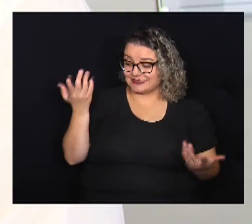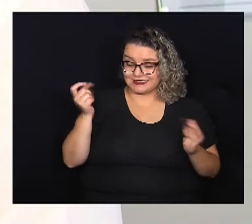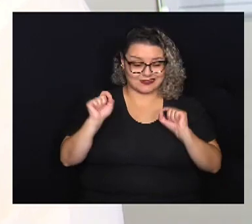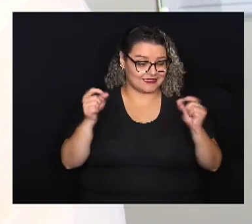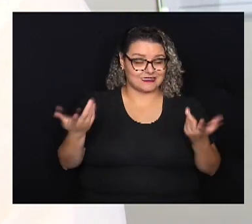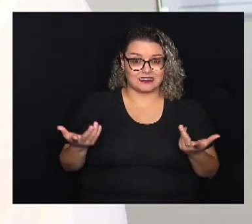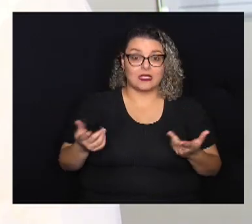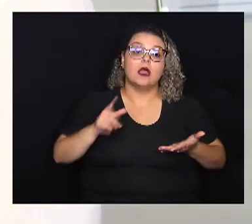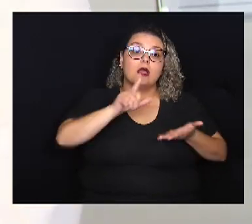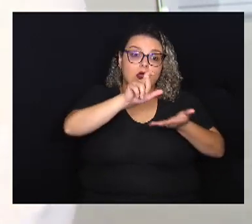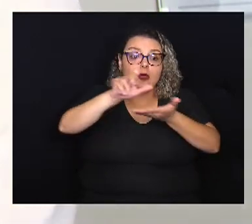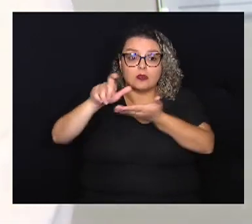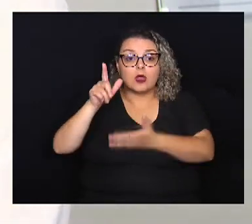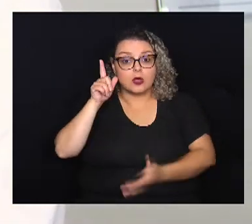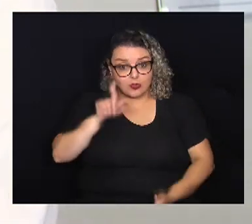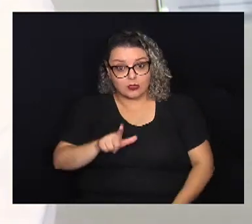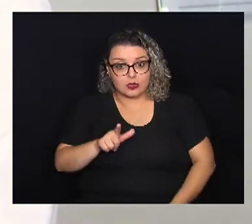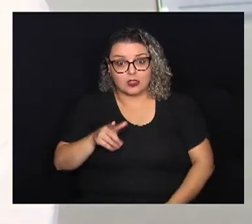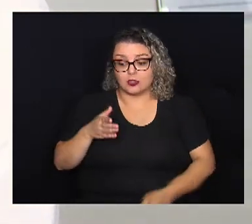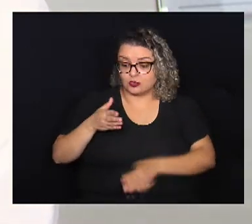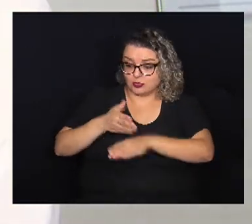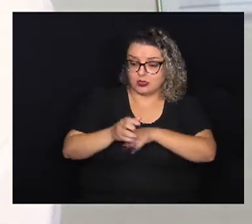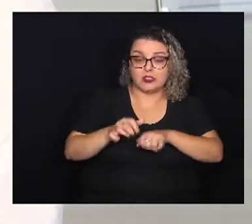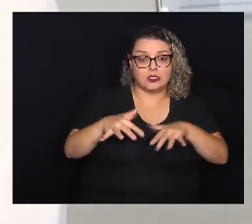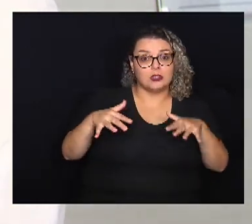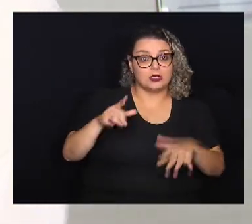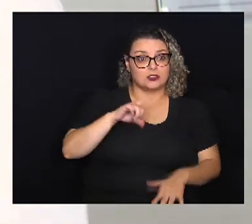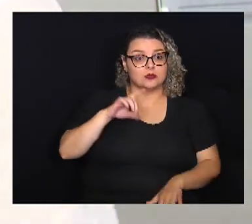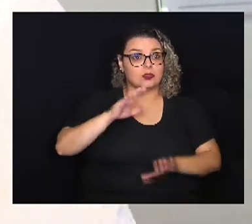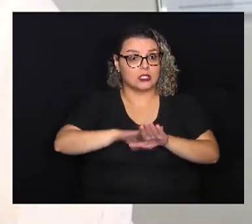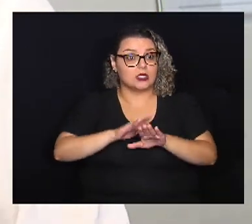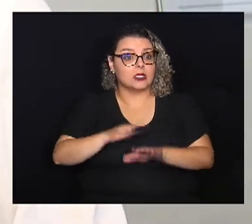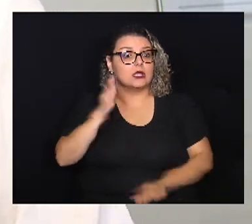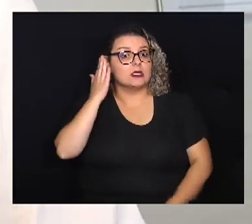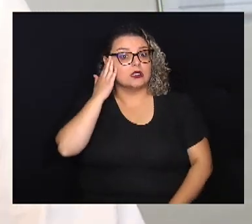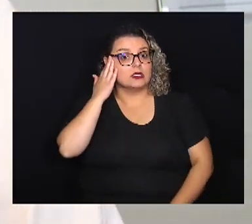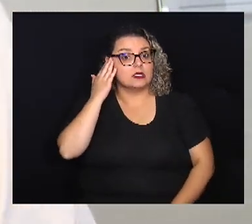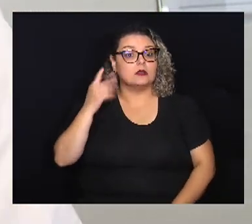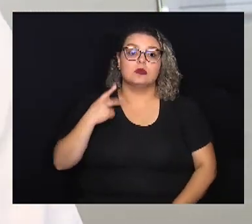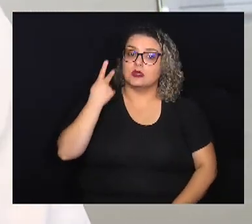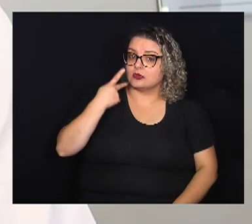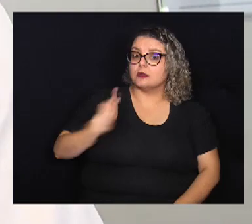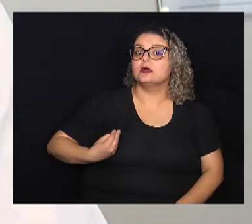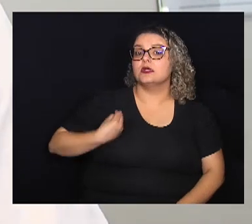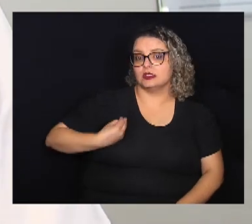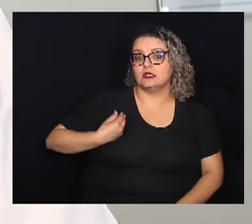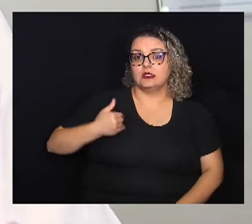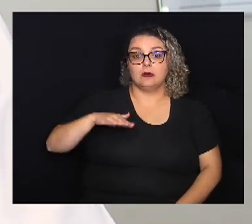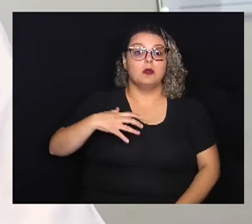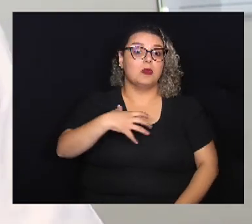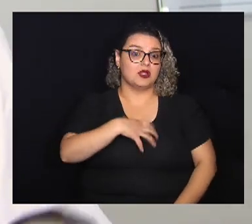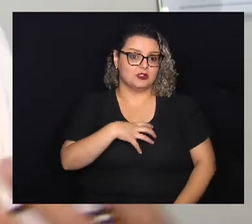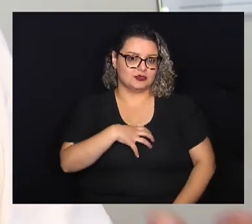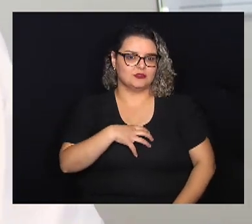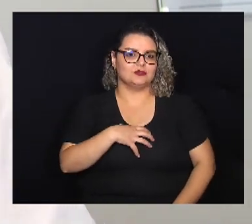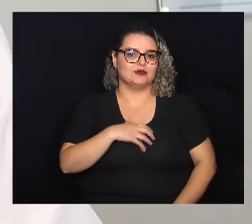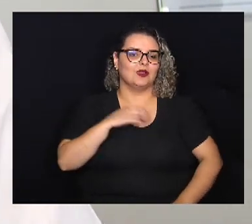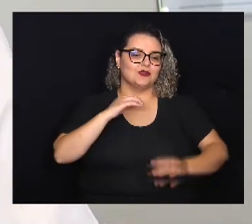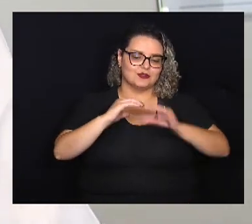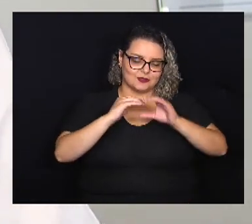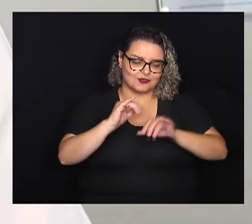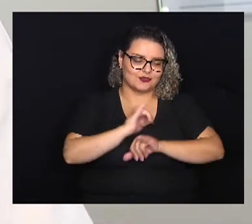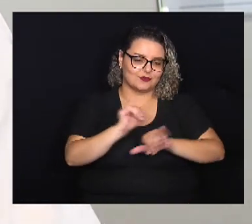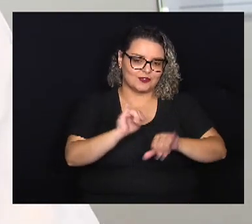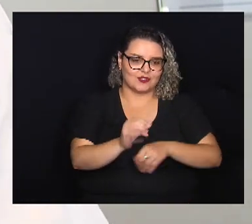fotos, ele vai conseguir até ao entrar no plenário que tiver uma atividade e saber os vereadores presentes. É mais uma forma de comunicar, de